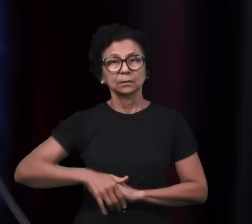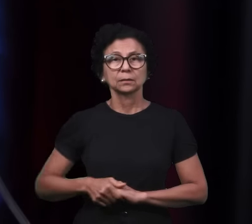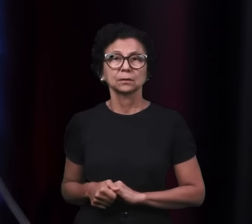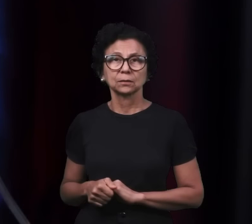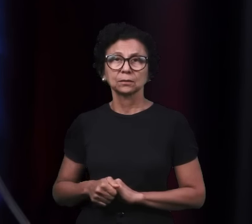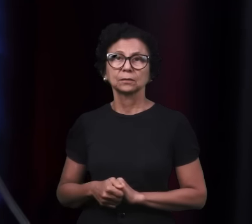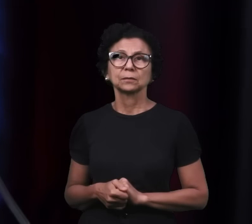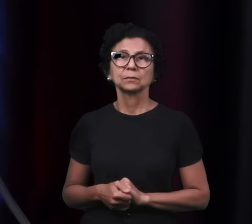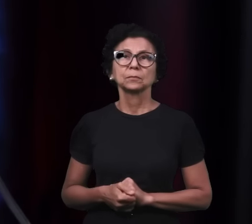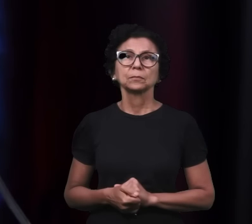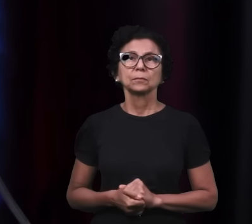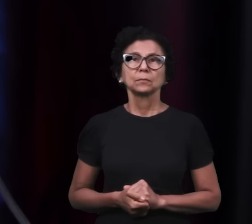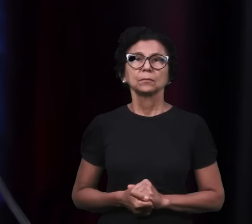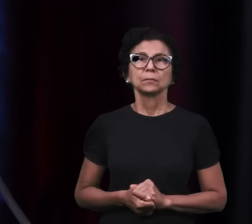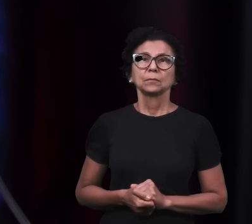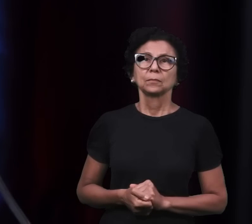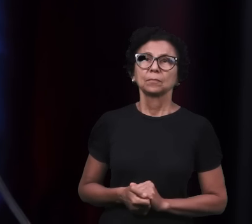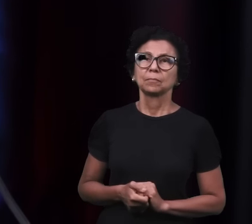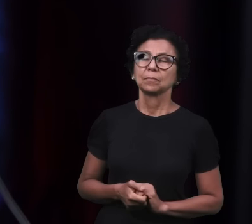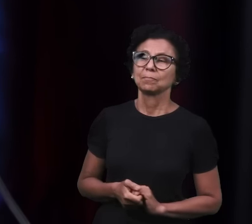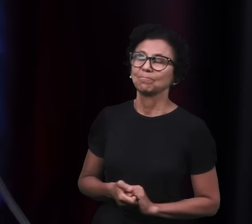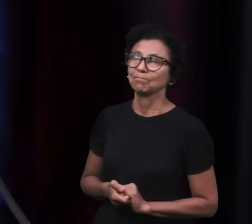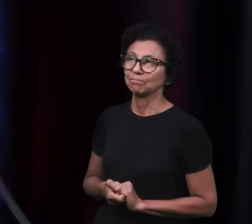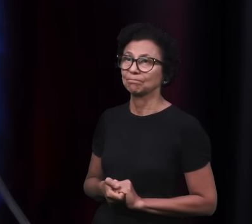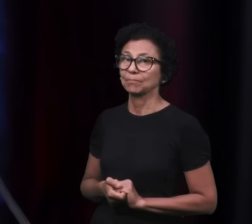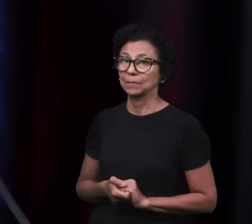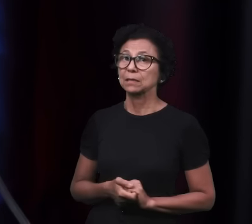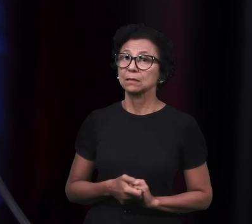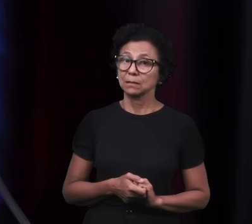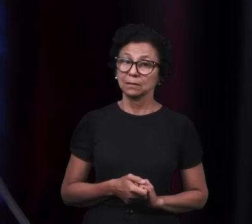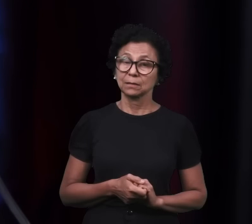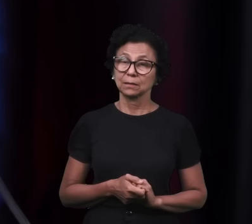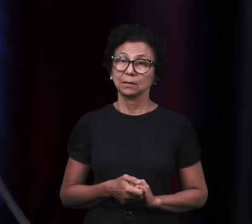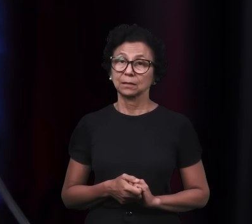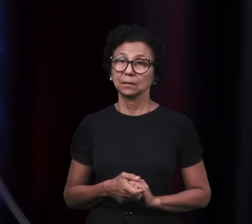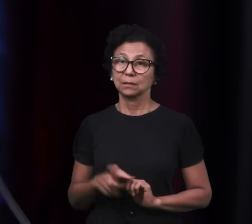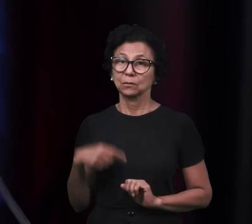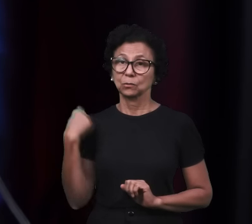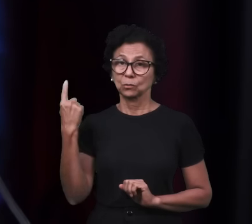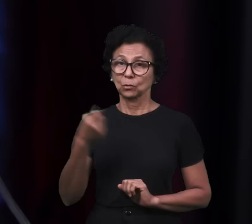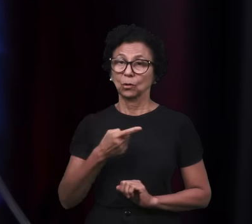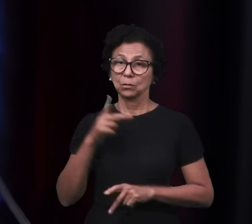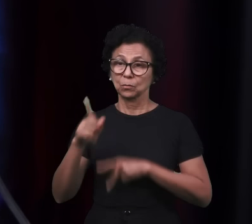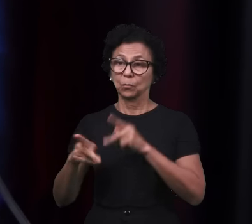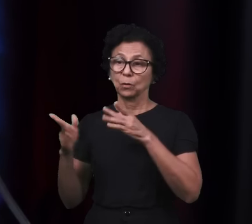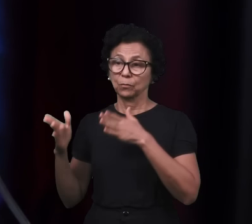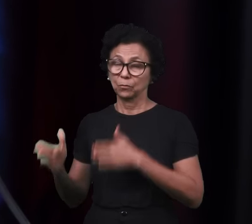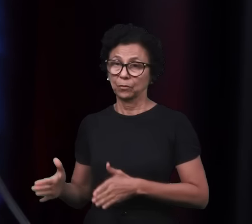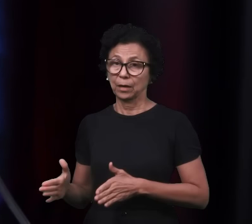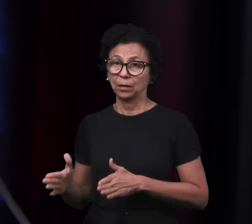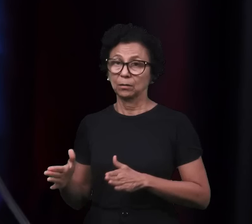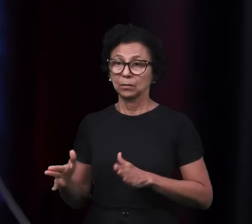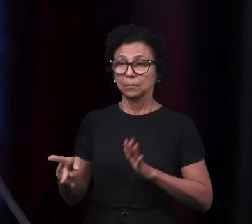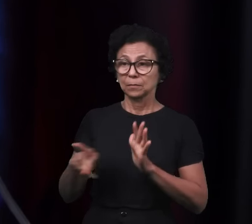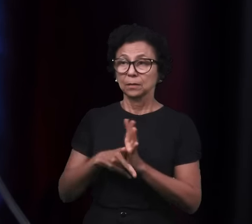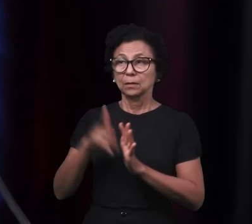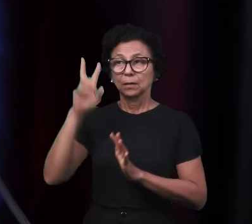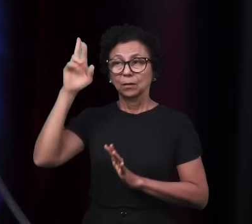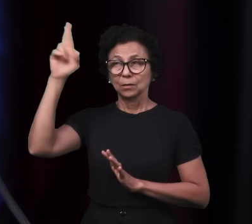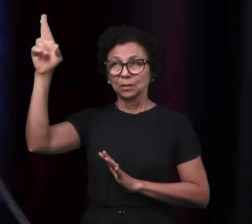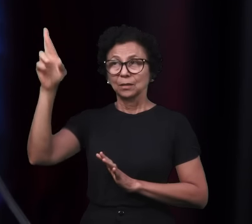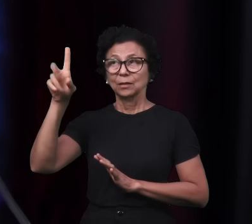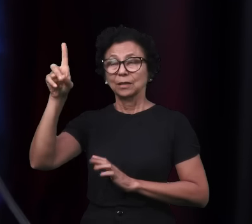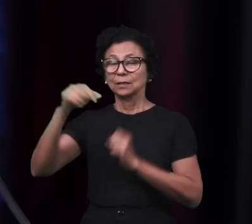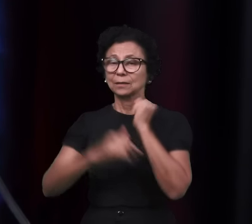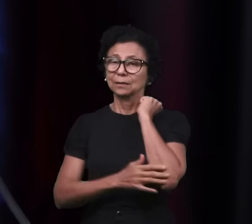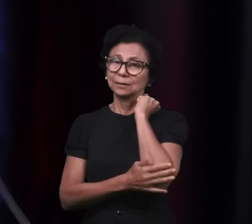peculiar. Nós pertencemos ao Senhor. E a Bíblia diz que o Senhor tem ciúmes de nós, né? Pelo seu amor, pelo